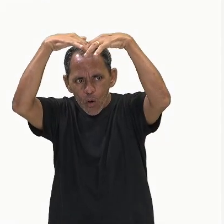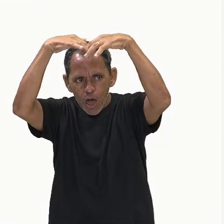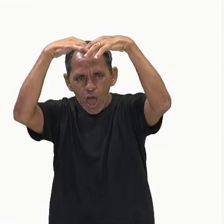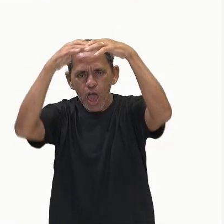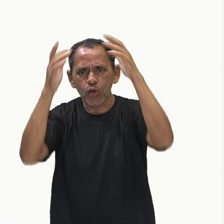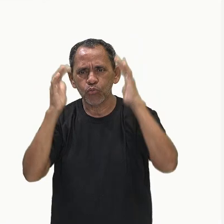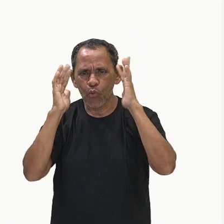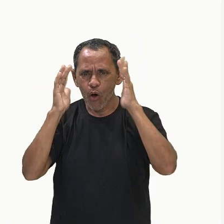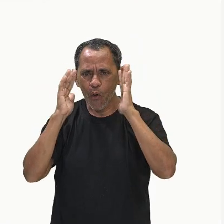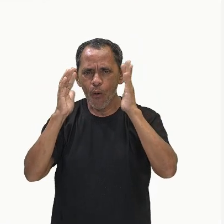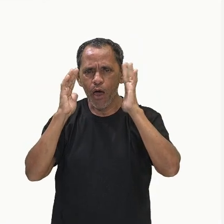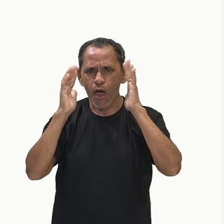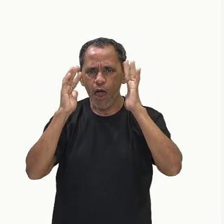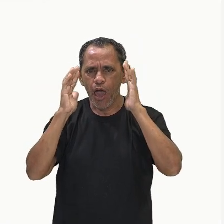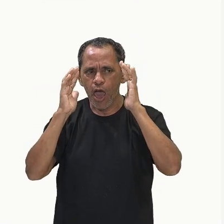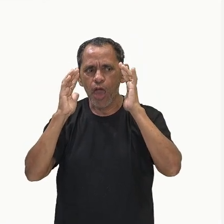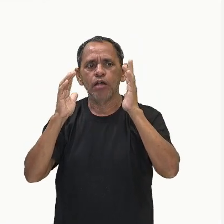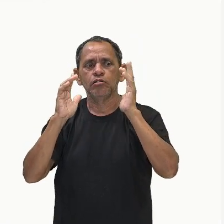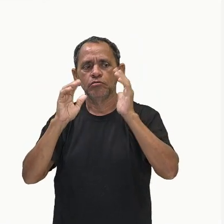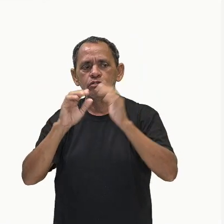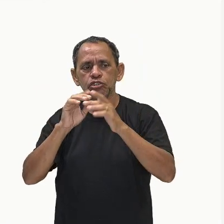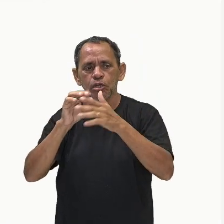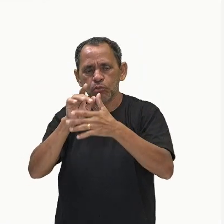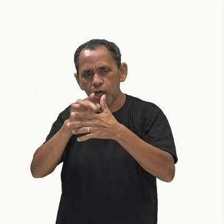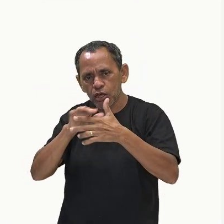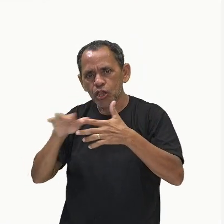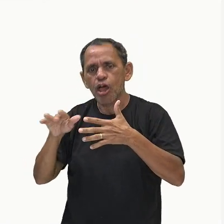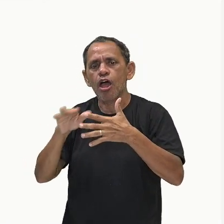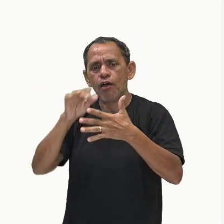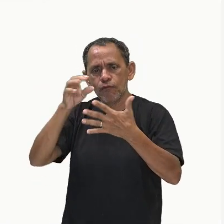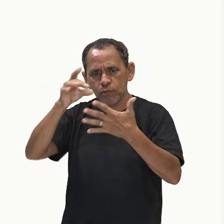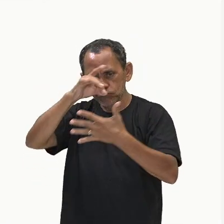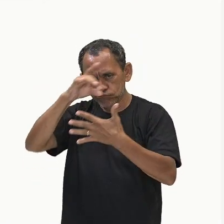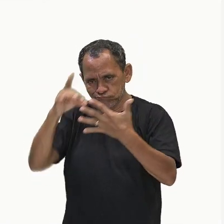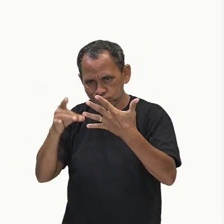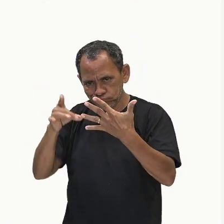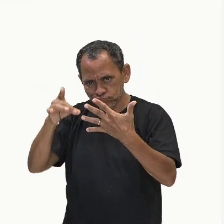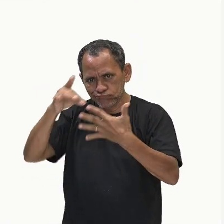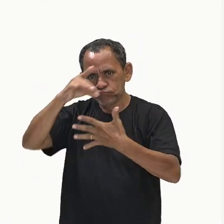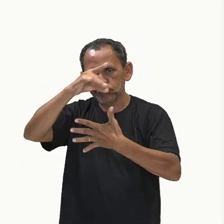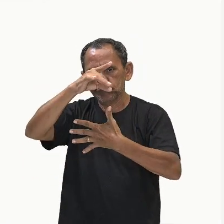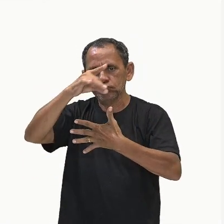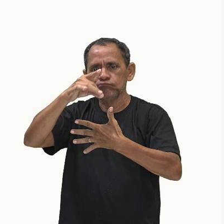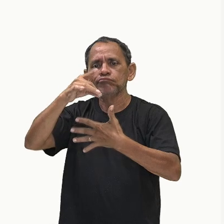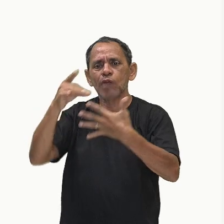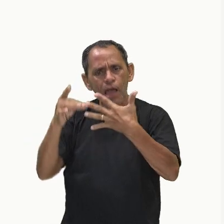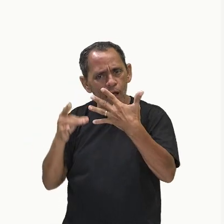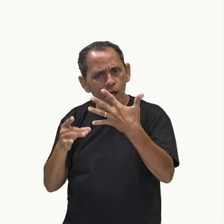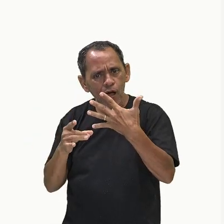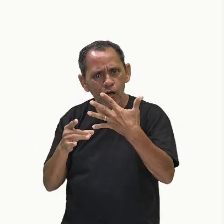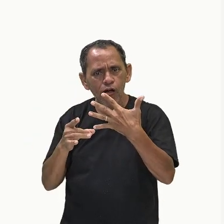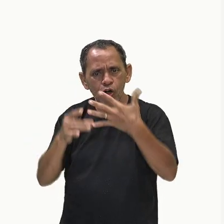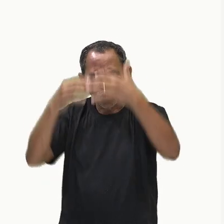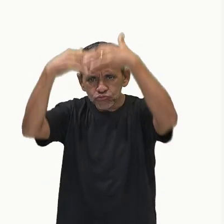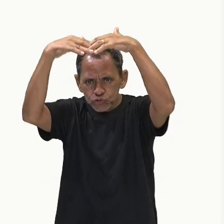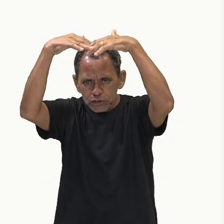tronco encefálico, e cada um destes aí do cérebro, vocês estão vendo que tem aqui,